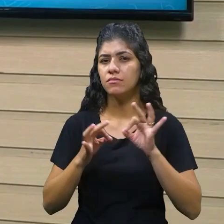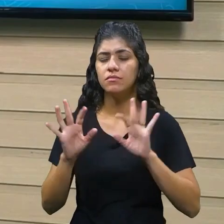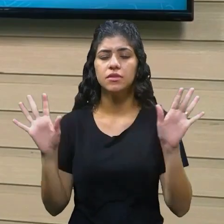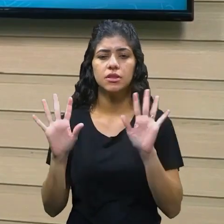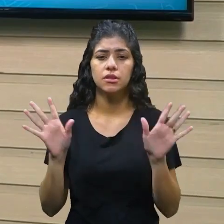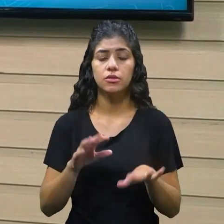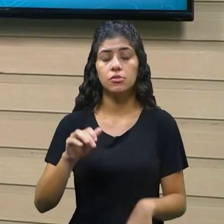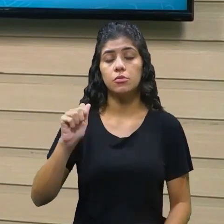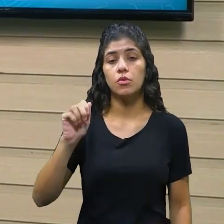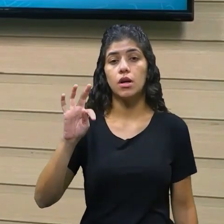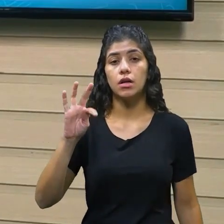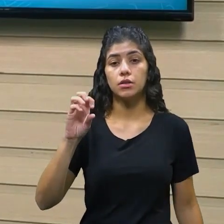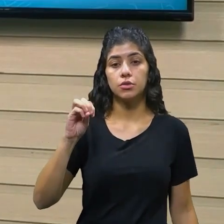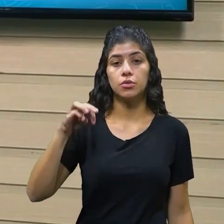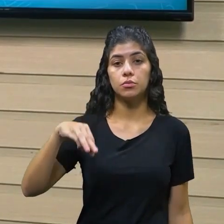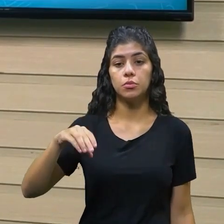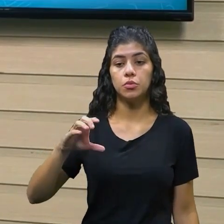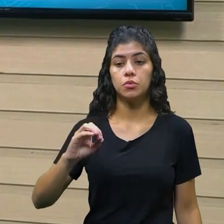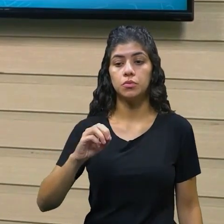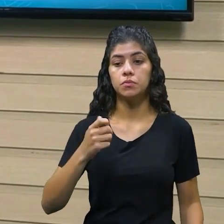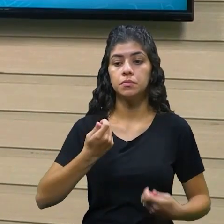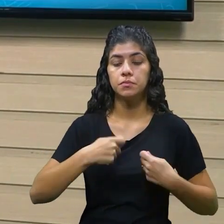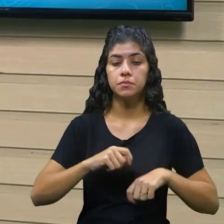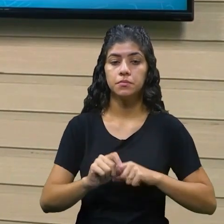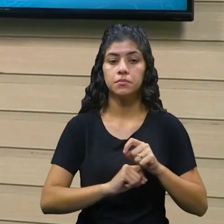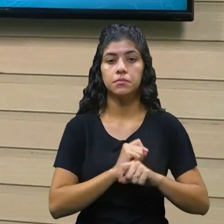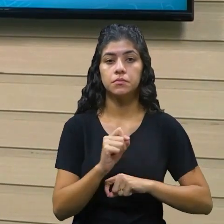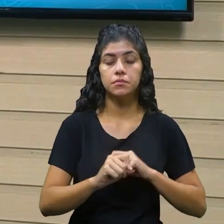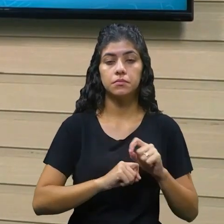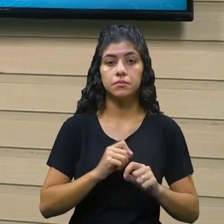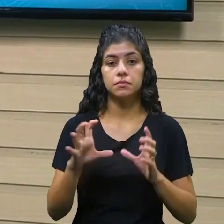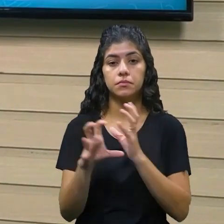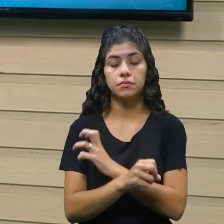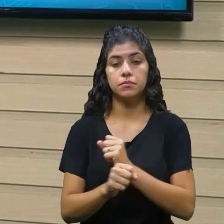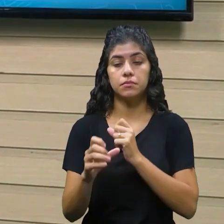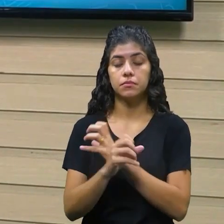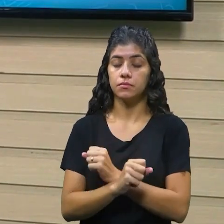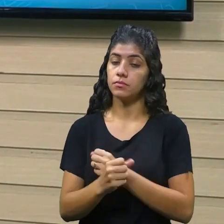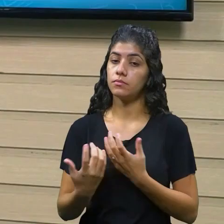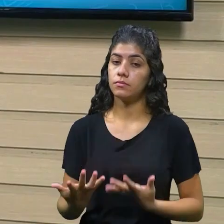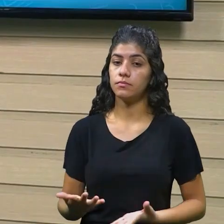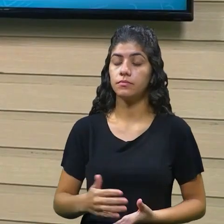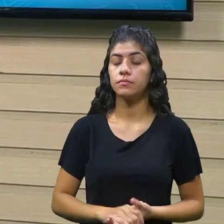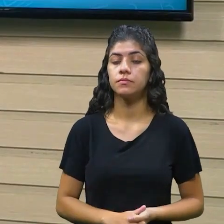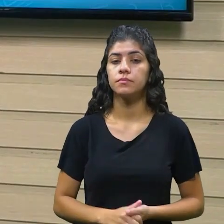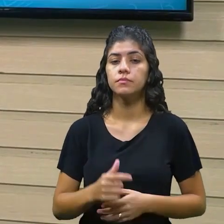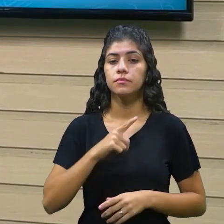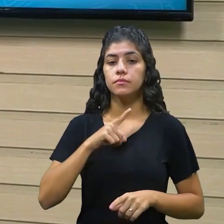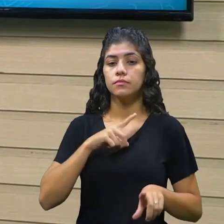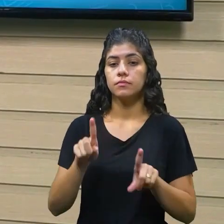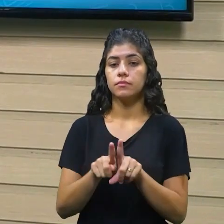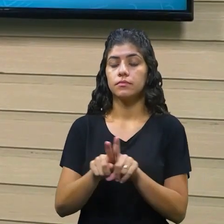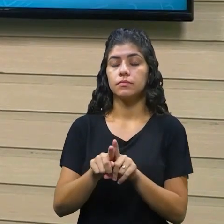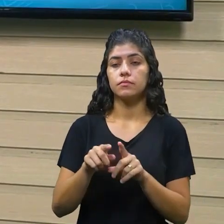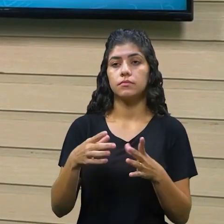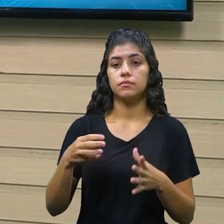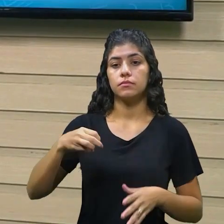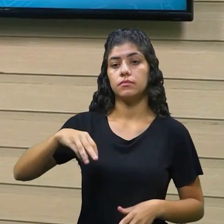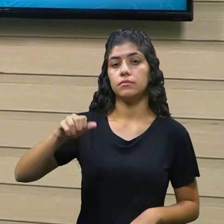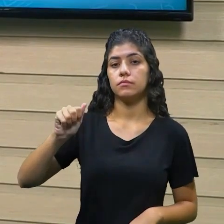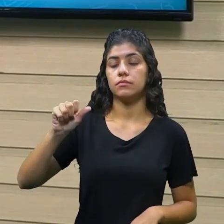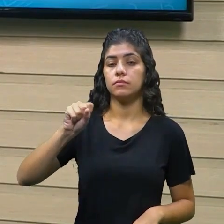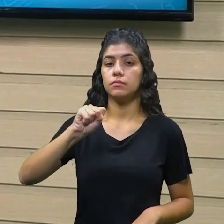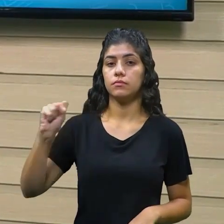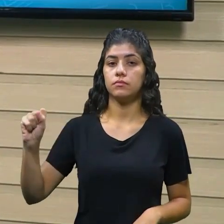definido, como um átomo, você tem que considerar cálculos geométricos, né? Para que você tenha a dimensão